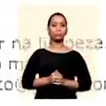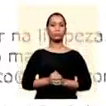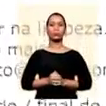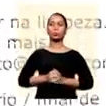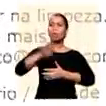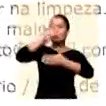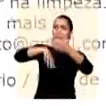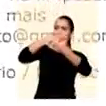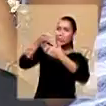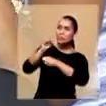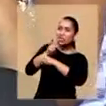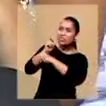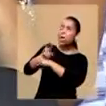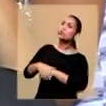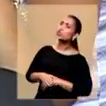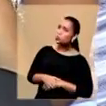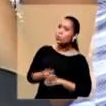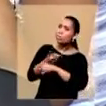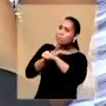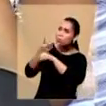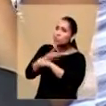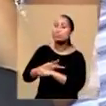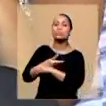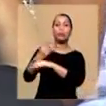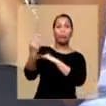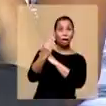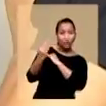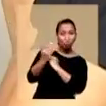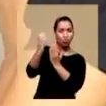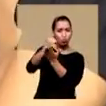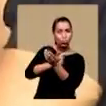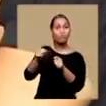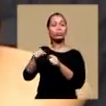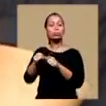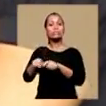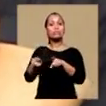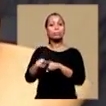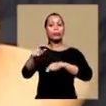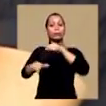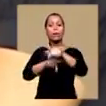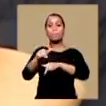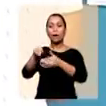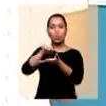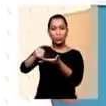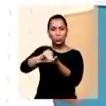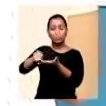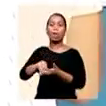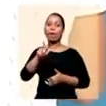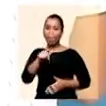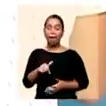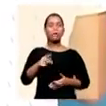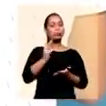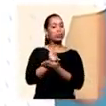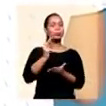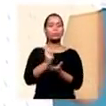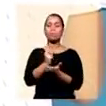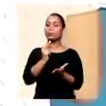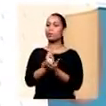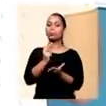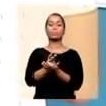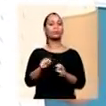Checagem do mural de vagas, procura de ajuda para fazer currículos e cadastro em balcões de emprego. Esse é um ritual